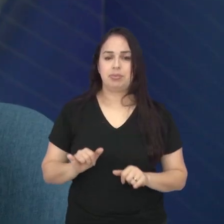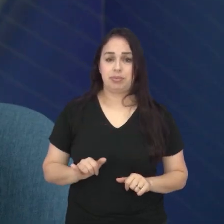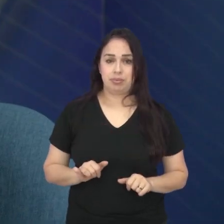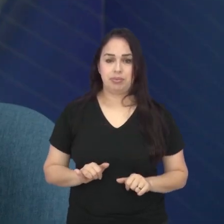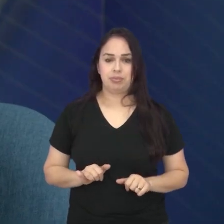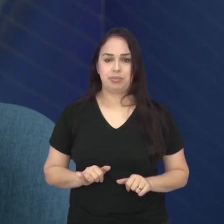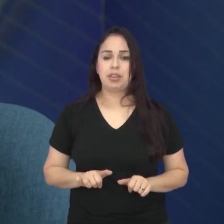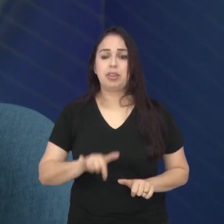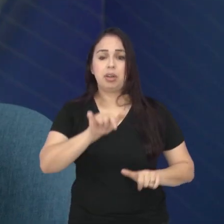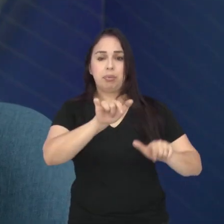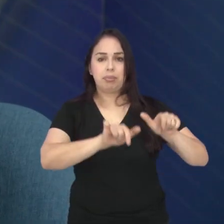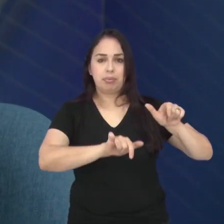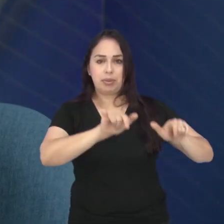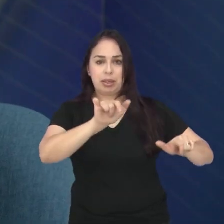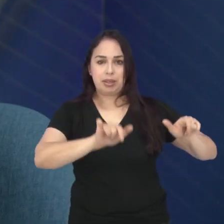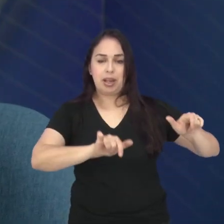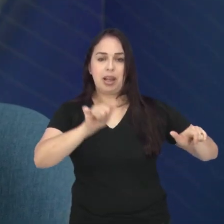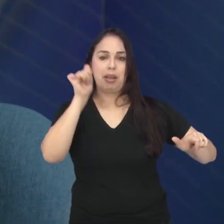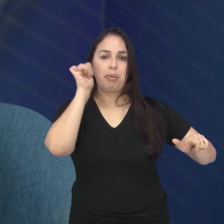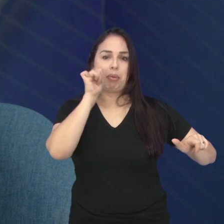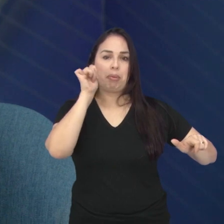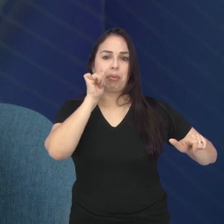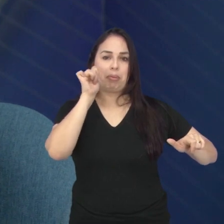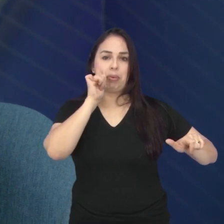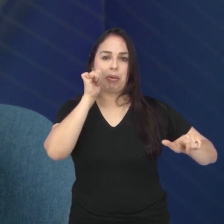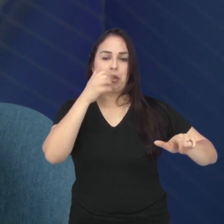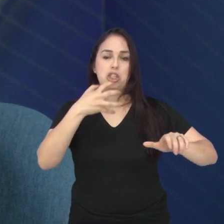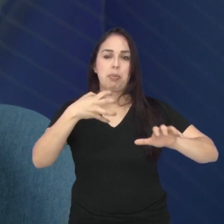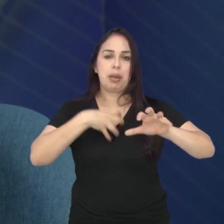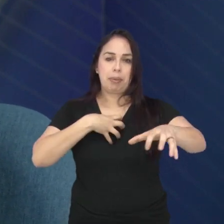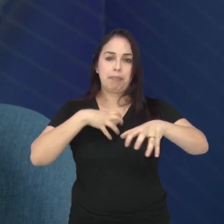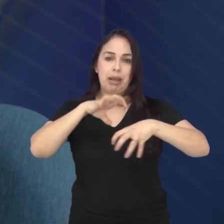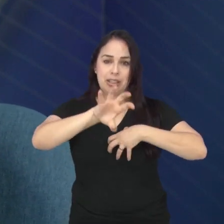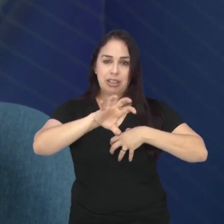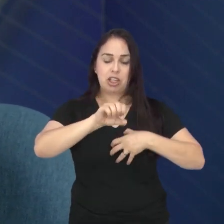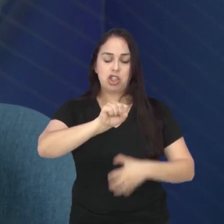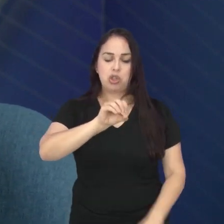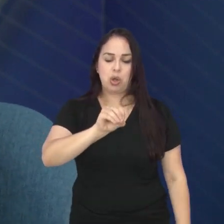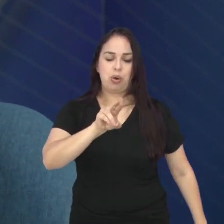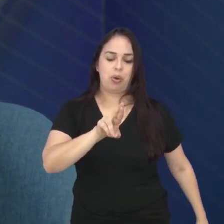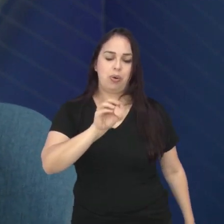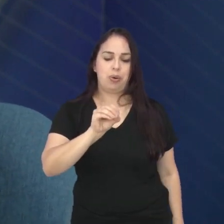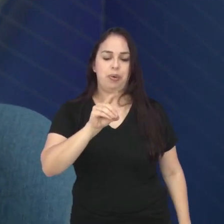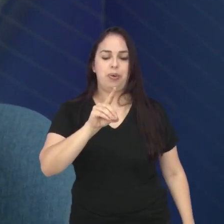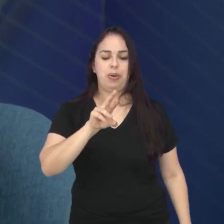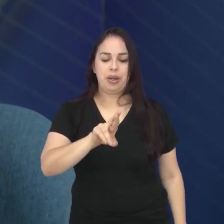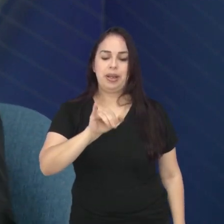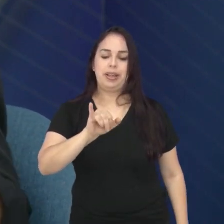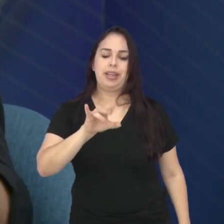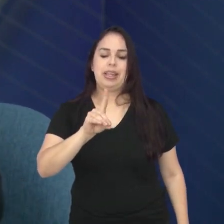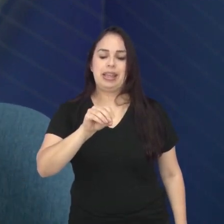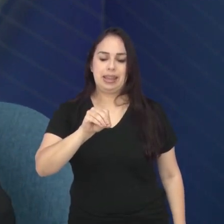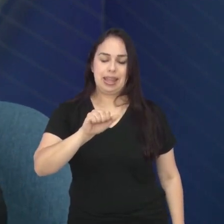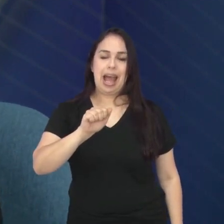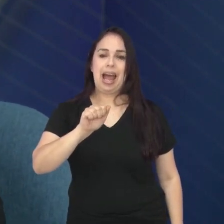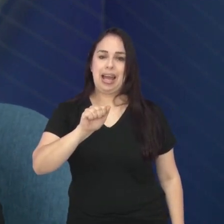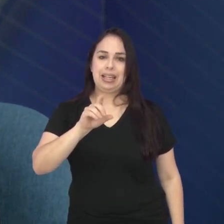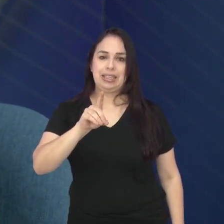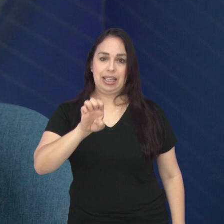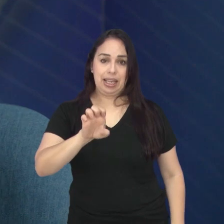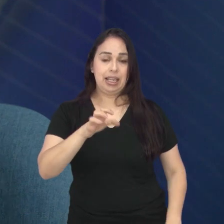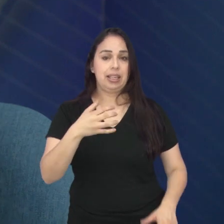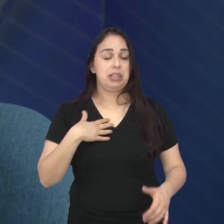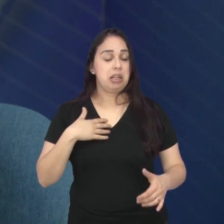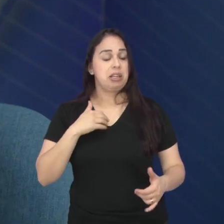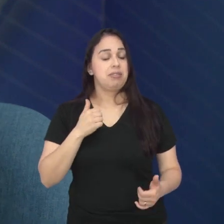feminino também, fala-se muito em sororidade, né? Mas é um termo que falta muitas vezes na prática, justamente quando uma mulher está